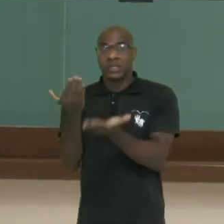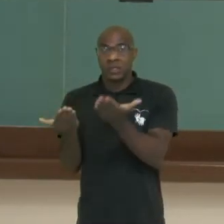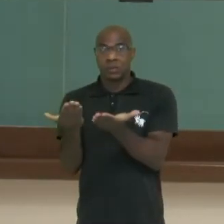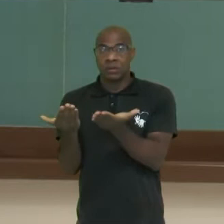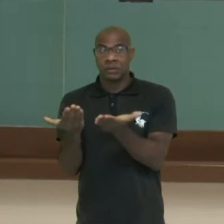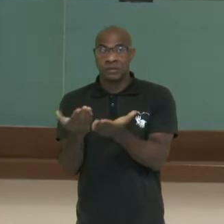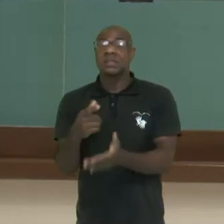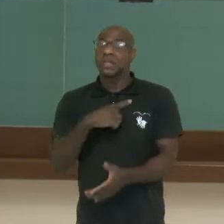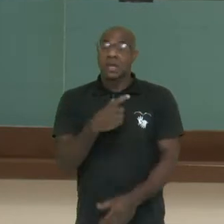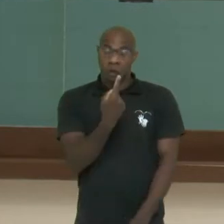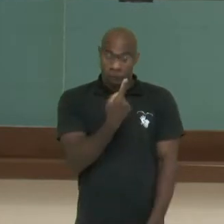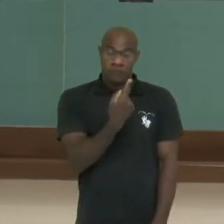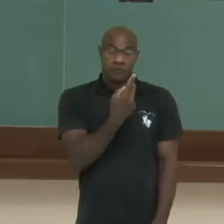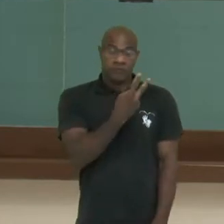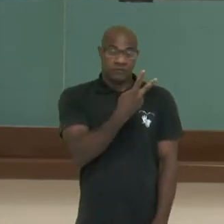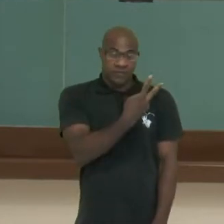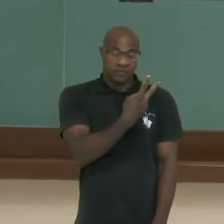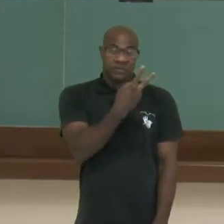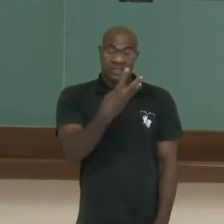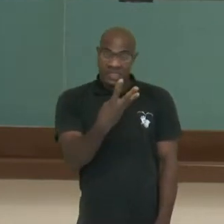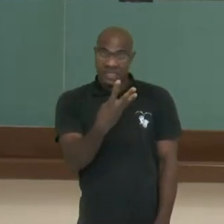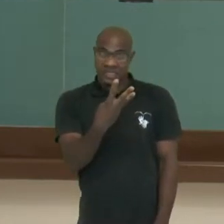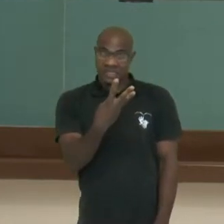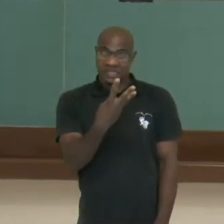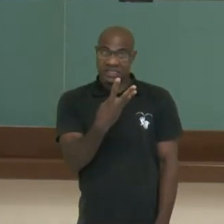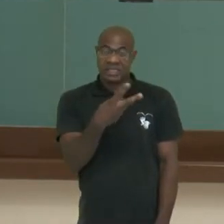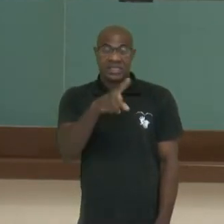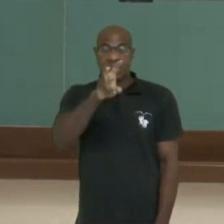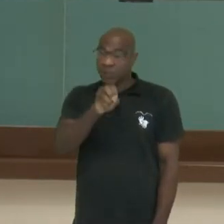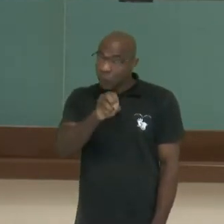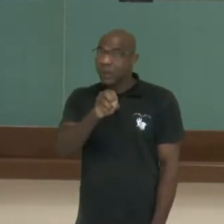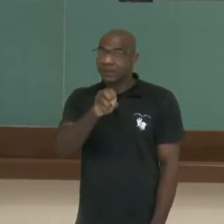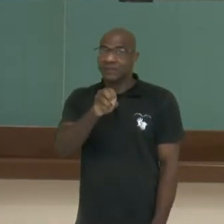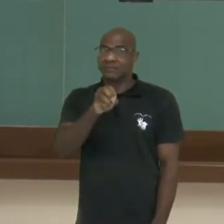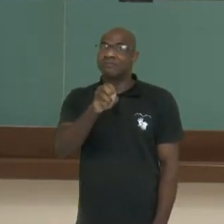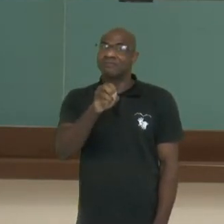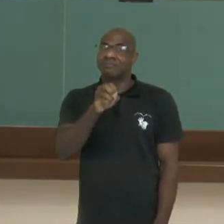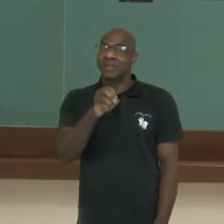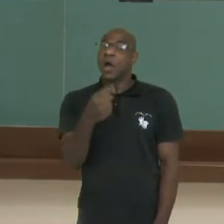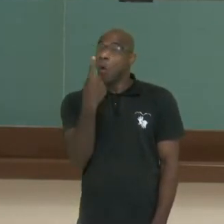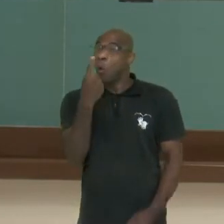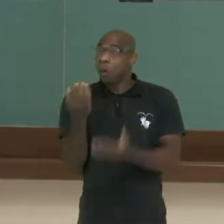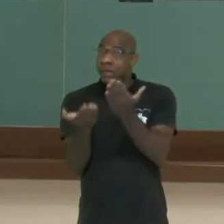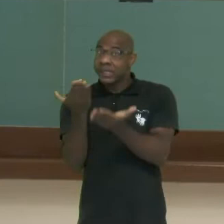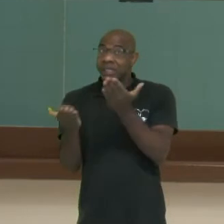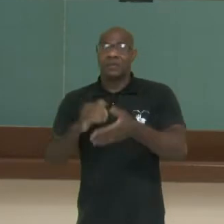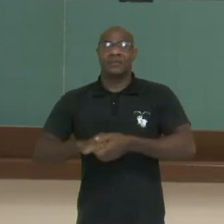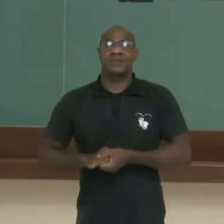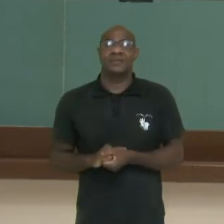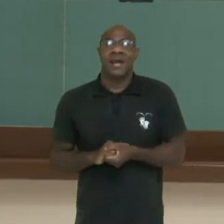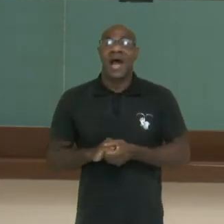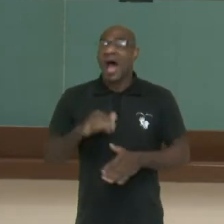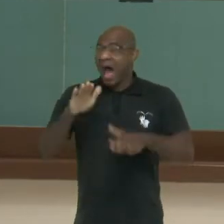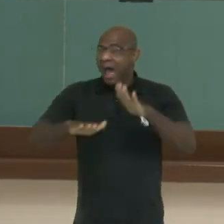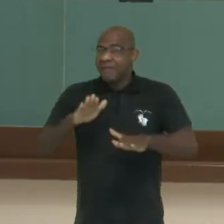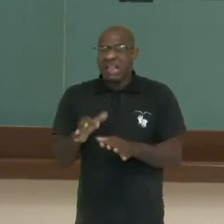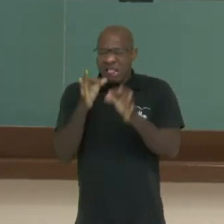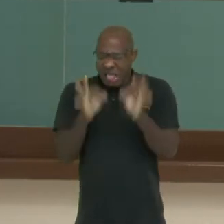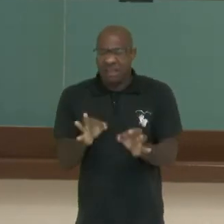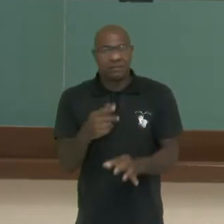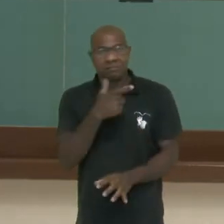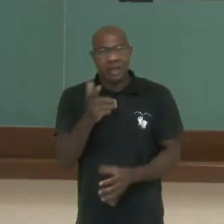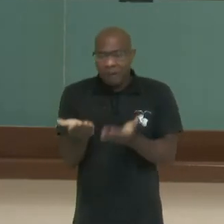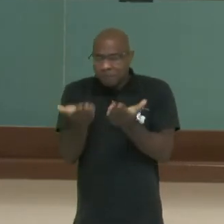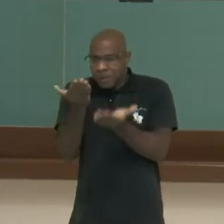R$ 23,50, né? Mas, como eu falei, lá na balança, quando vai pesar, nem sempre dá certinho assim 1 quilo. Mas